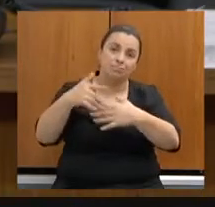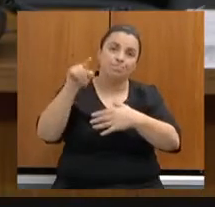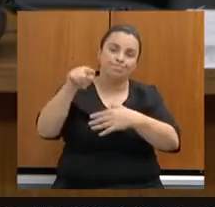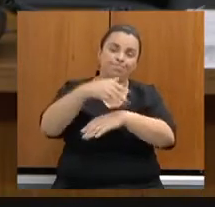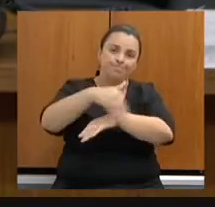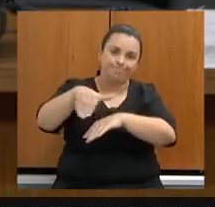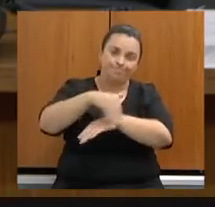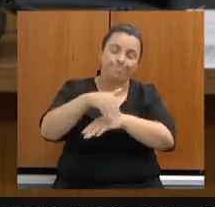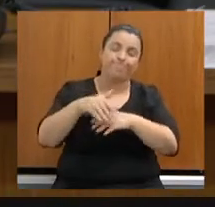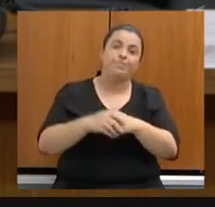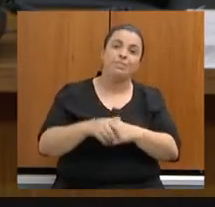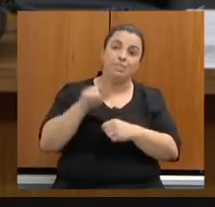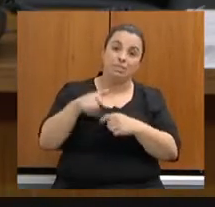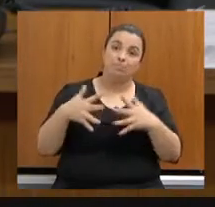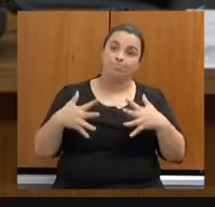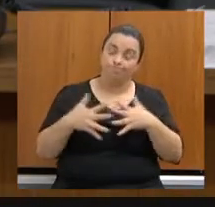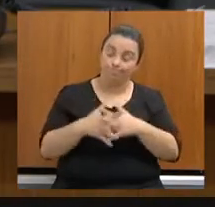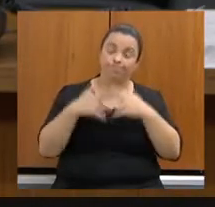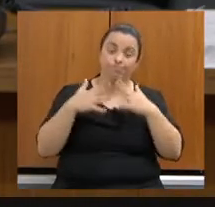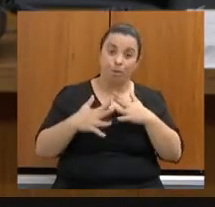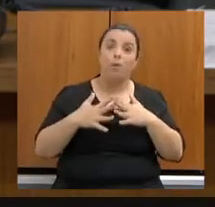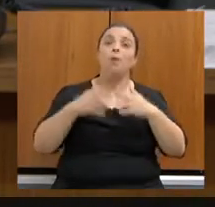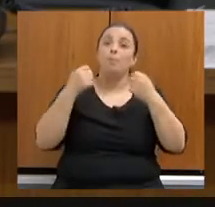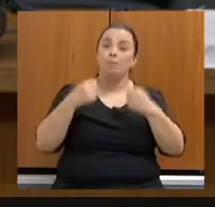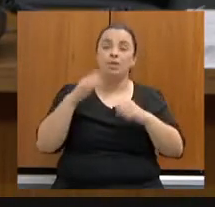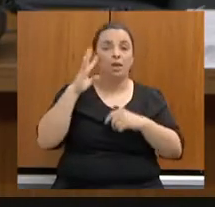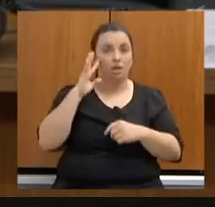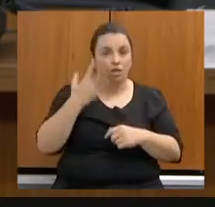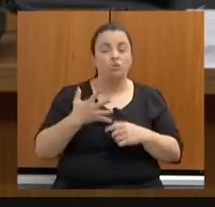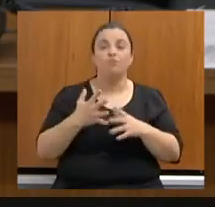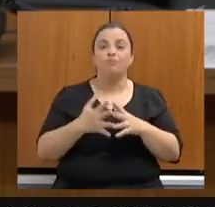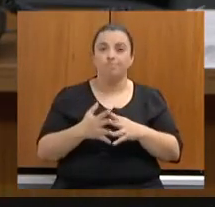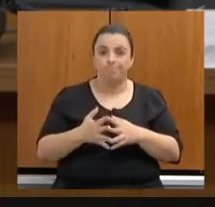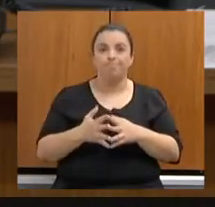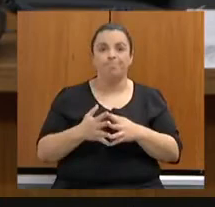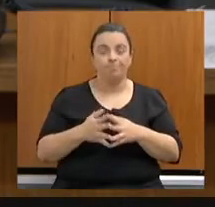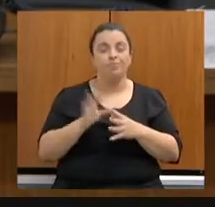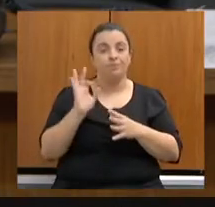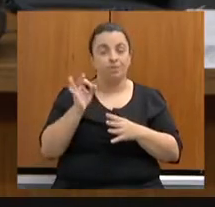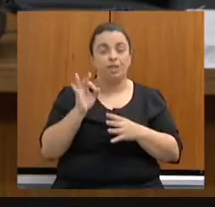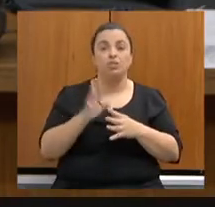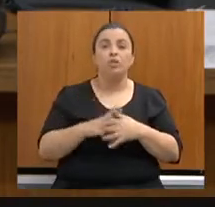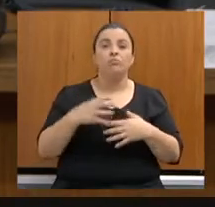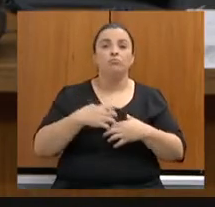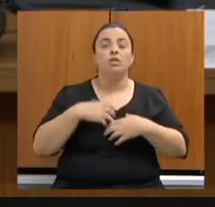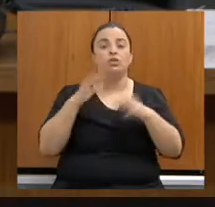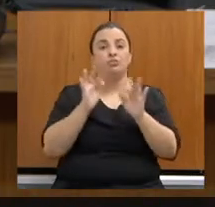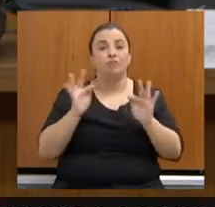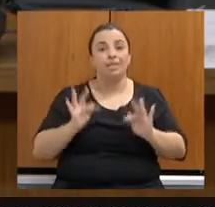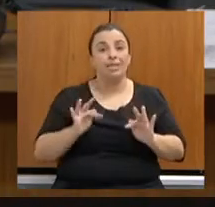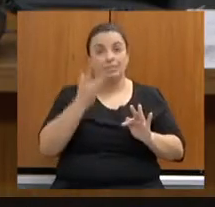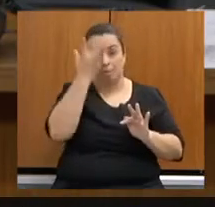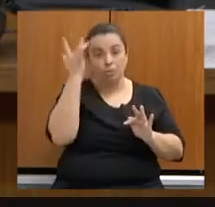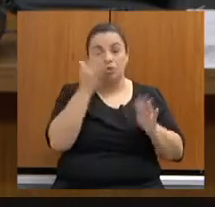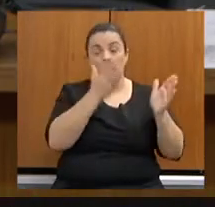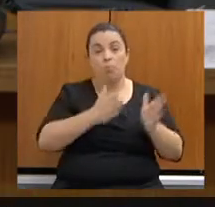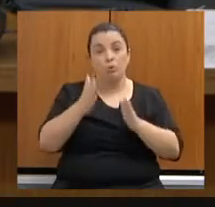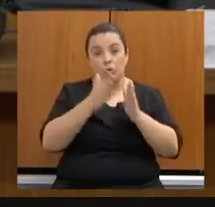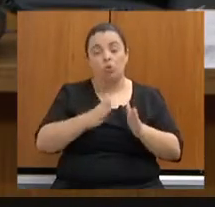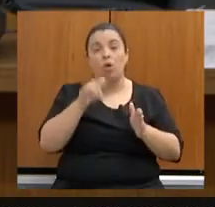complicadíssimo aqui nós precisamos de resolver e fico feliz os produtores realmente estão